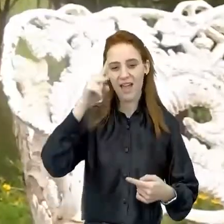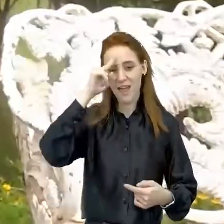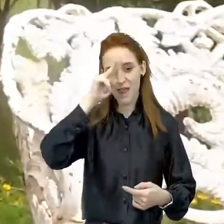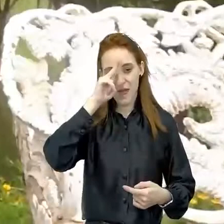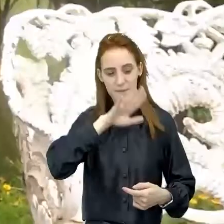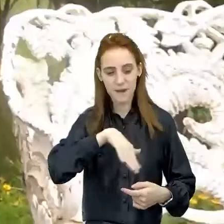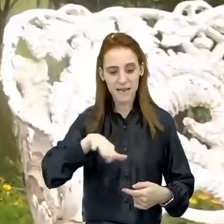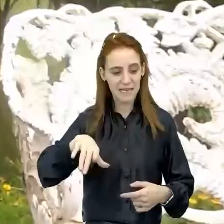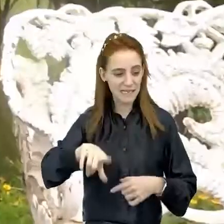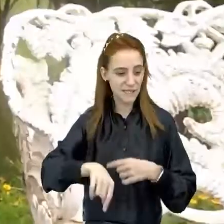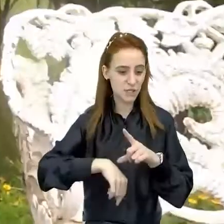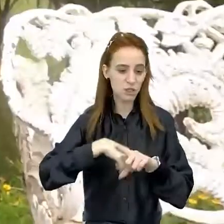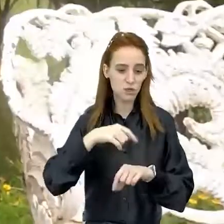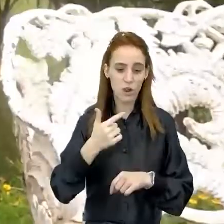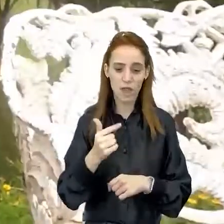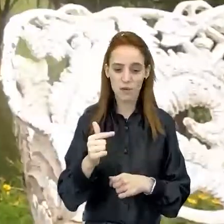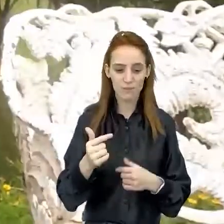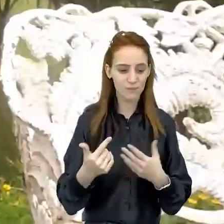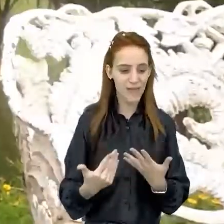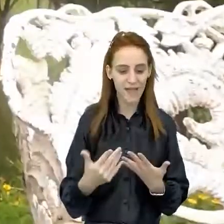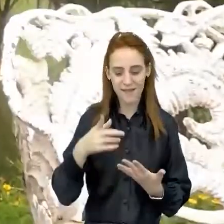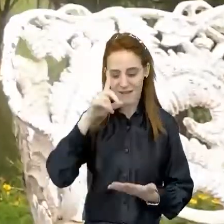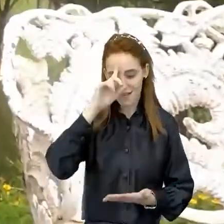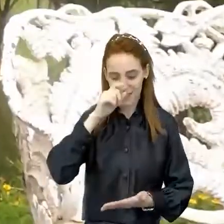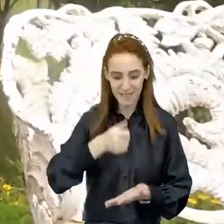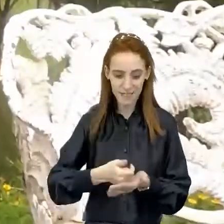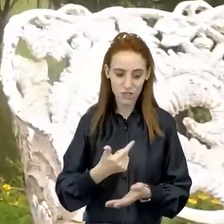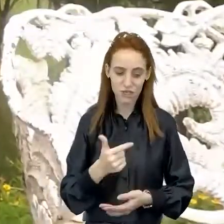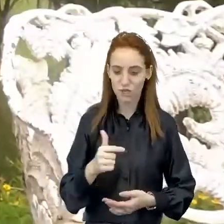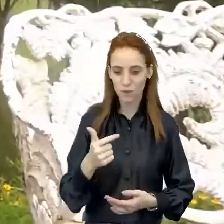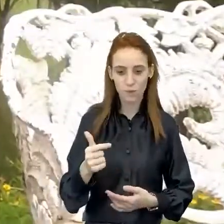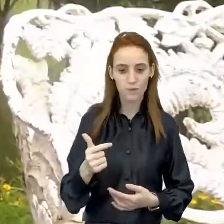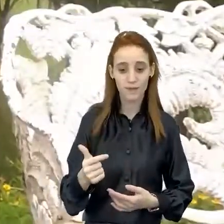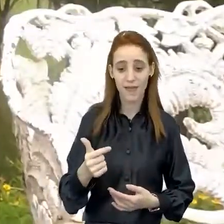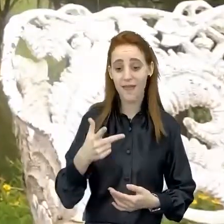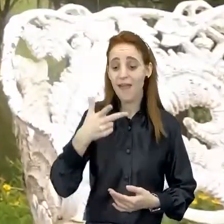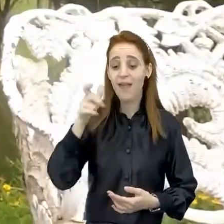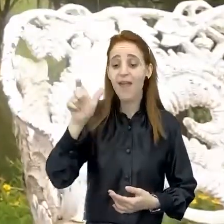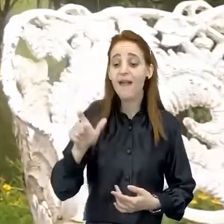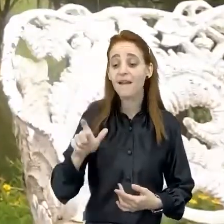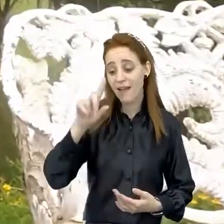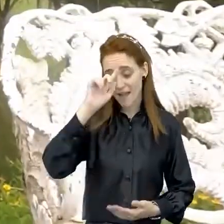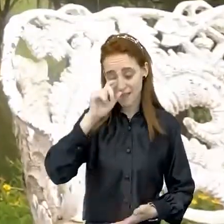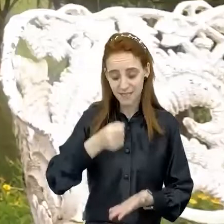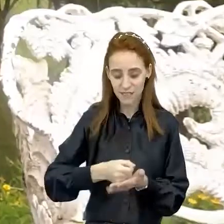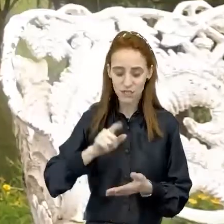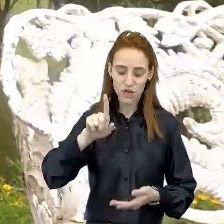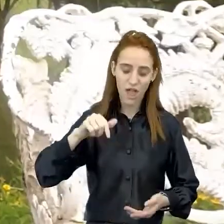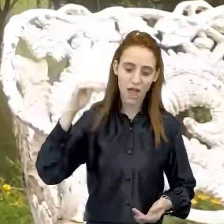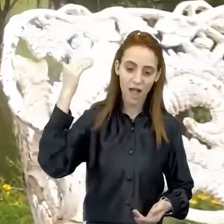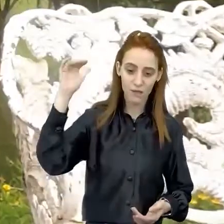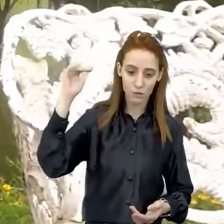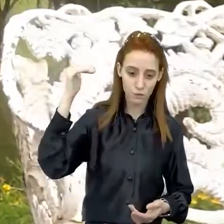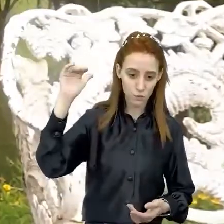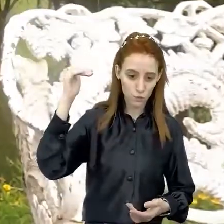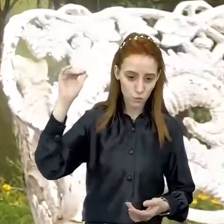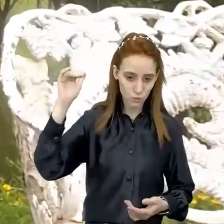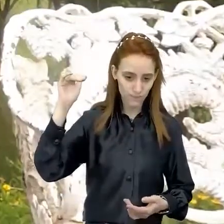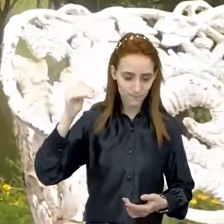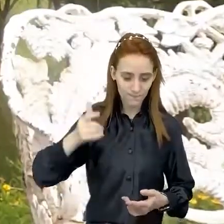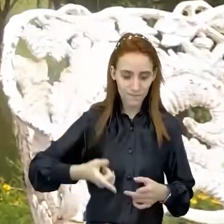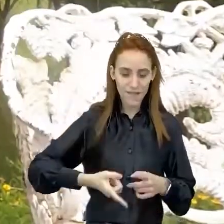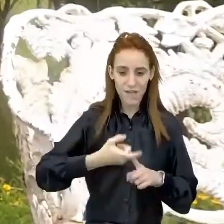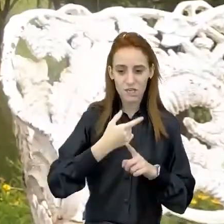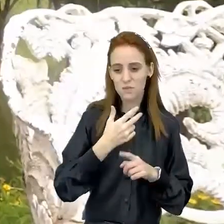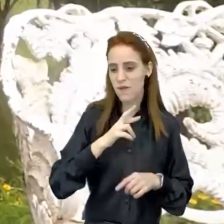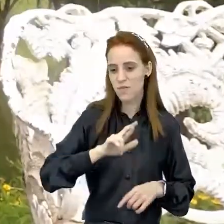têm poder de escolha, elas não têm poder de decisão. Quem tem poder de decisão somos nós, adultos. E nós não podemos nos colocar no lugar de vítima, porque se